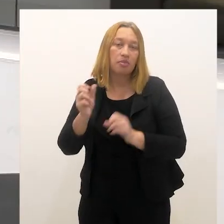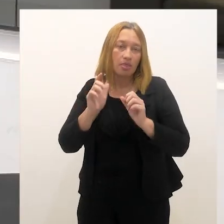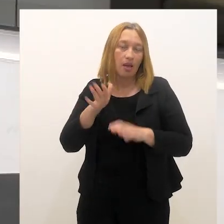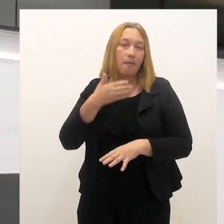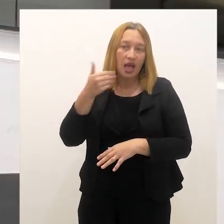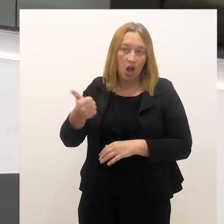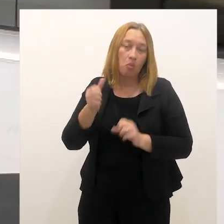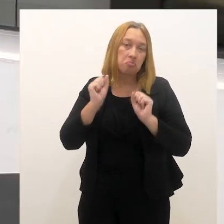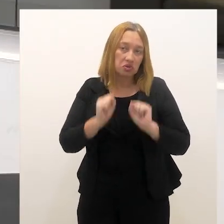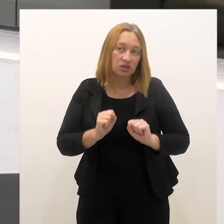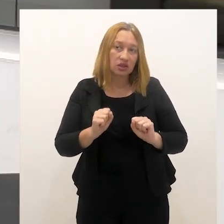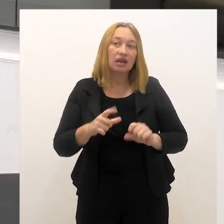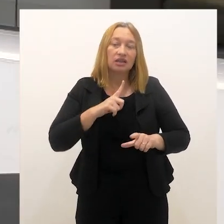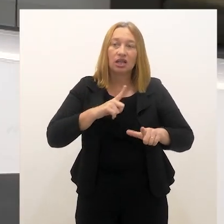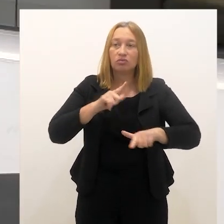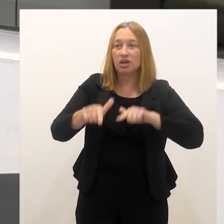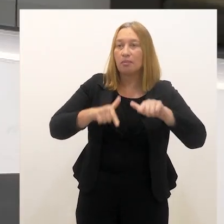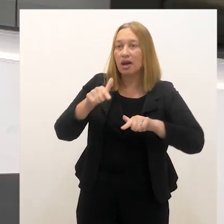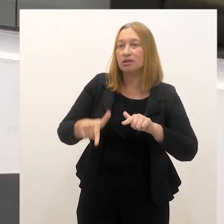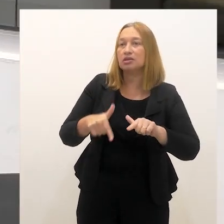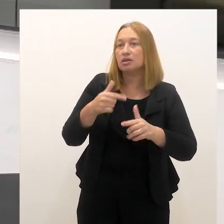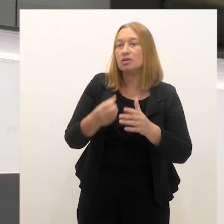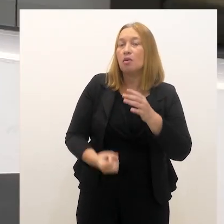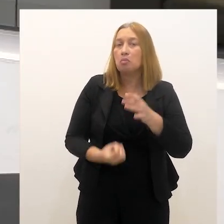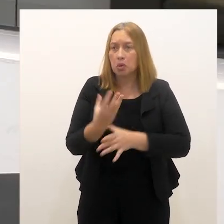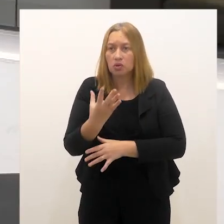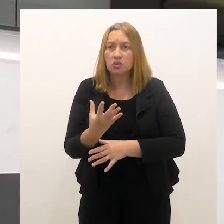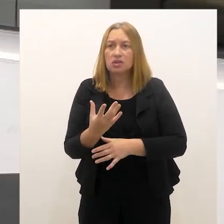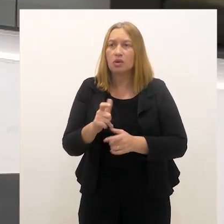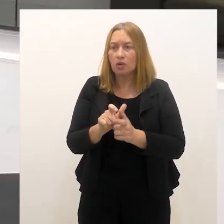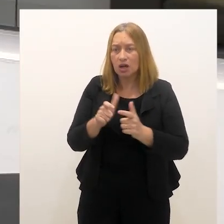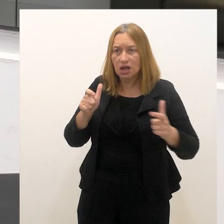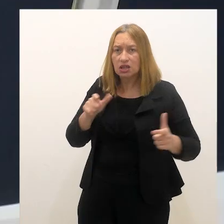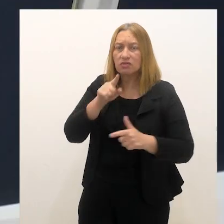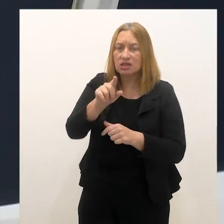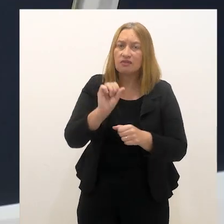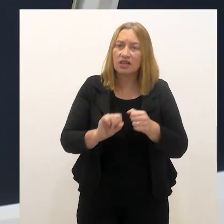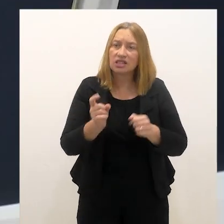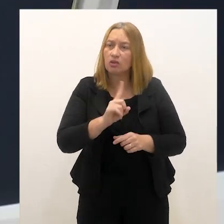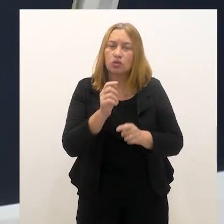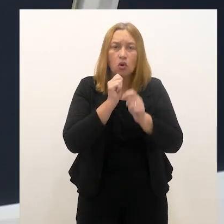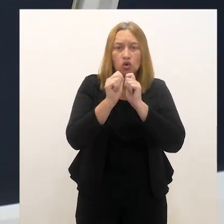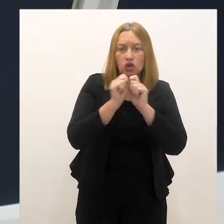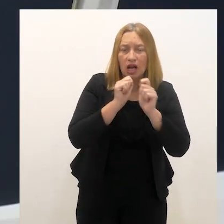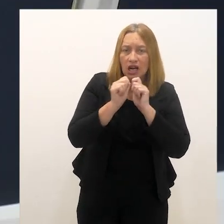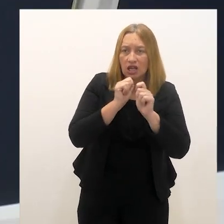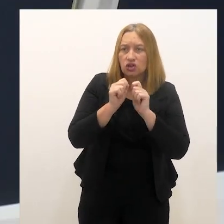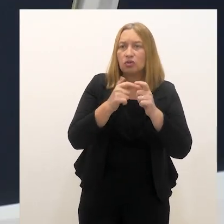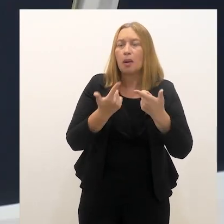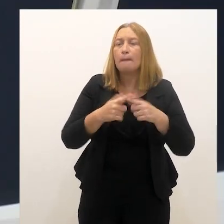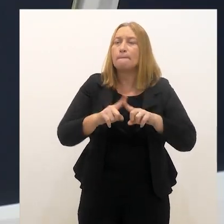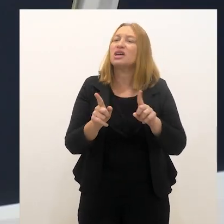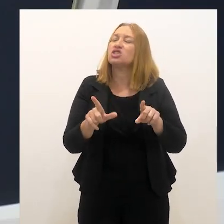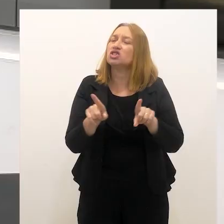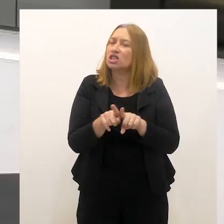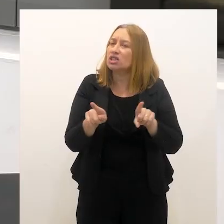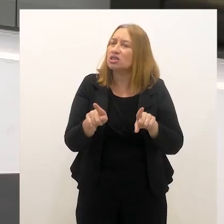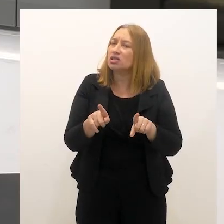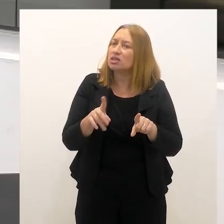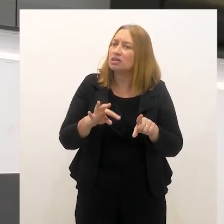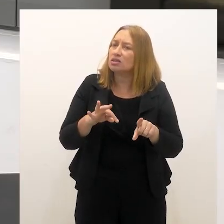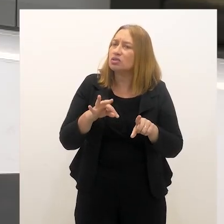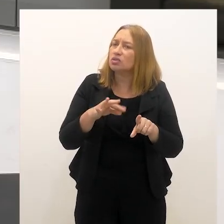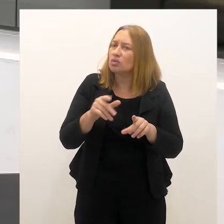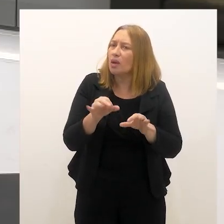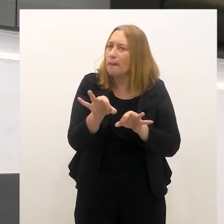forma possível. E tem um trabalho de produção também muito grande que você acaba fazendo, não só jornalístico, né, mas tem todo